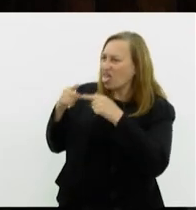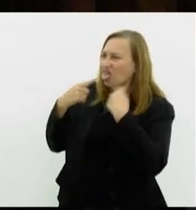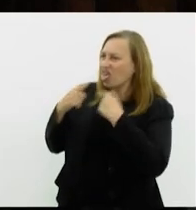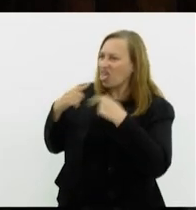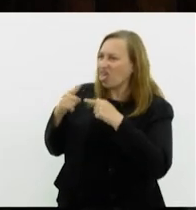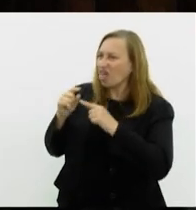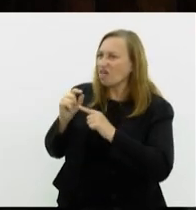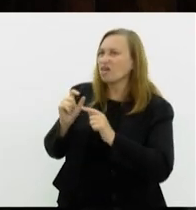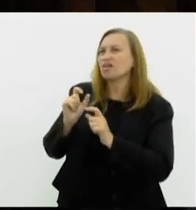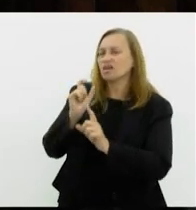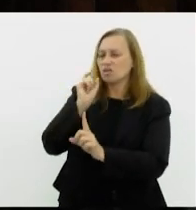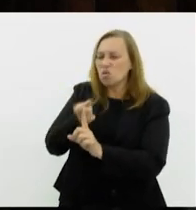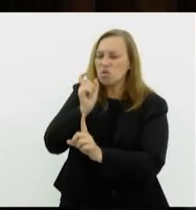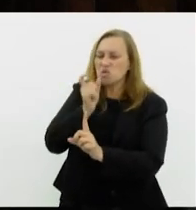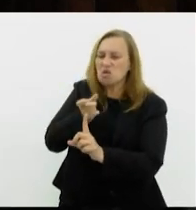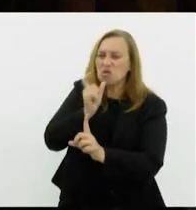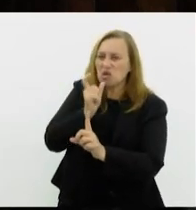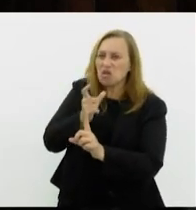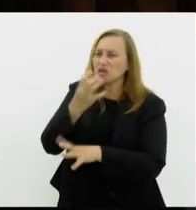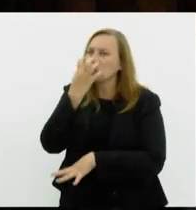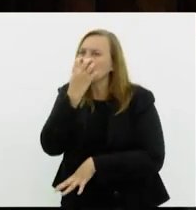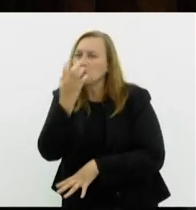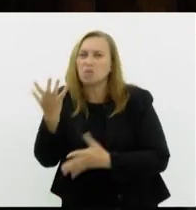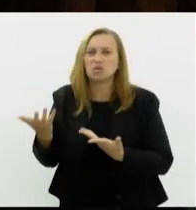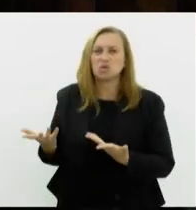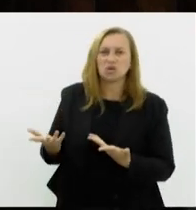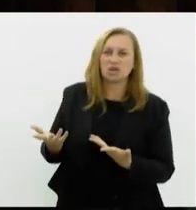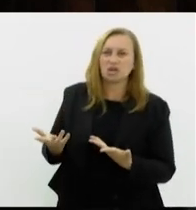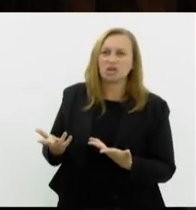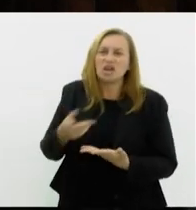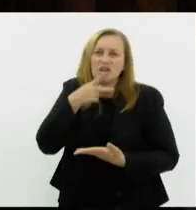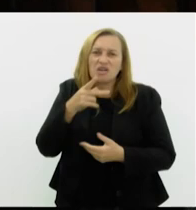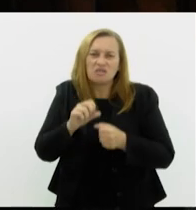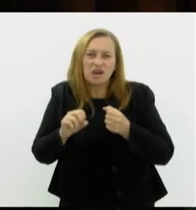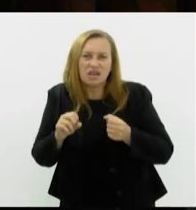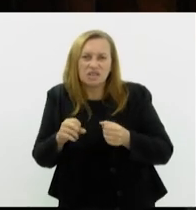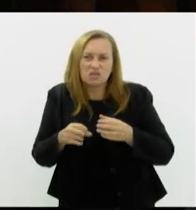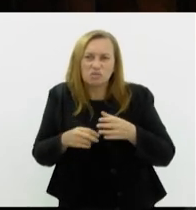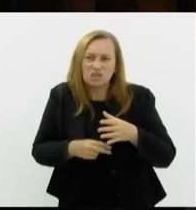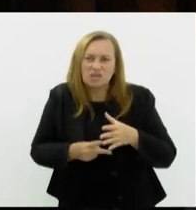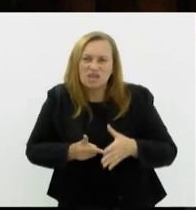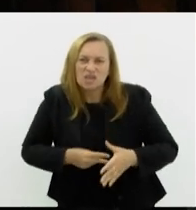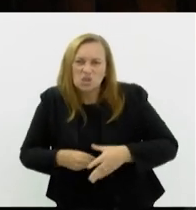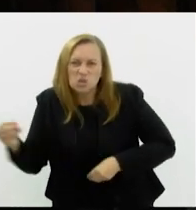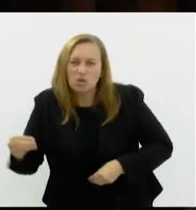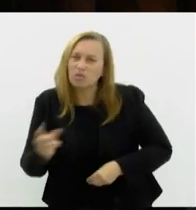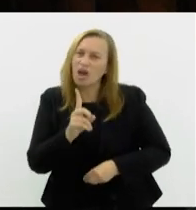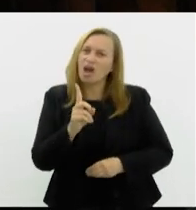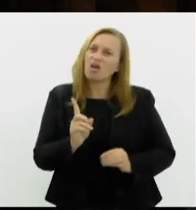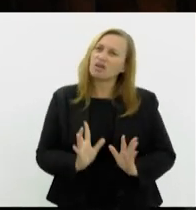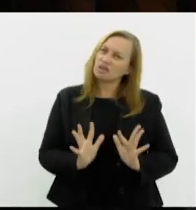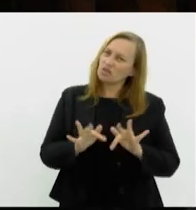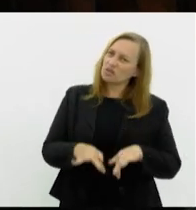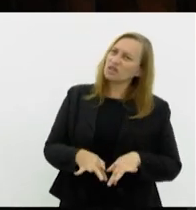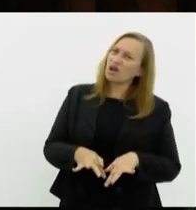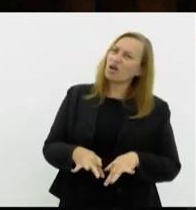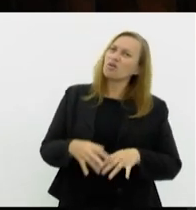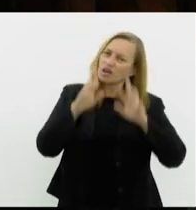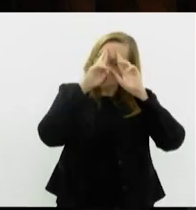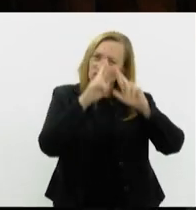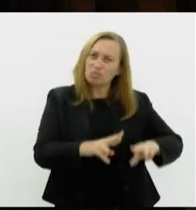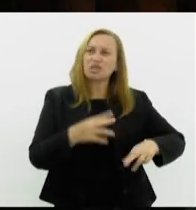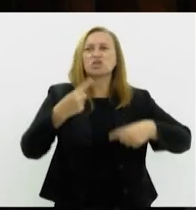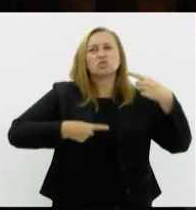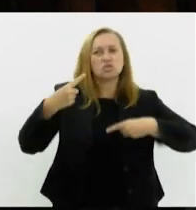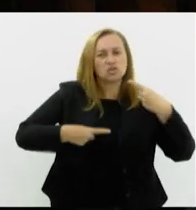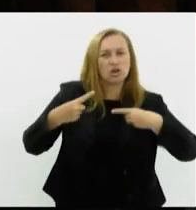salafrário, xinga de cachorrinho e faz como sempre, vai embora. Fique até o final, respeite a discussão. Vossa